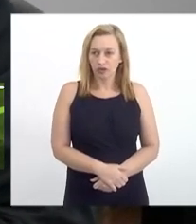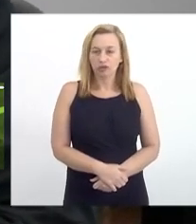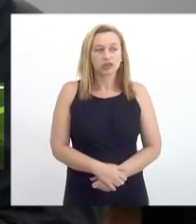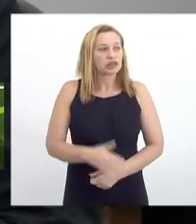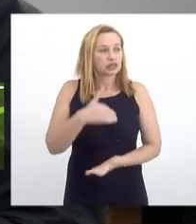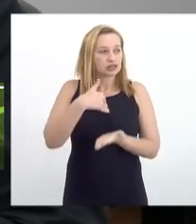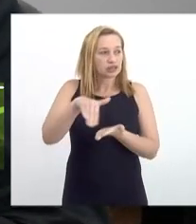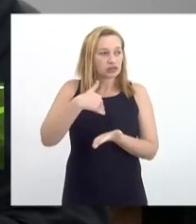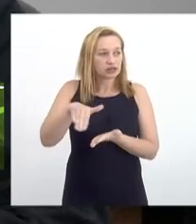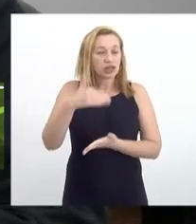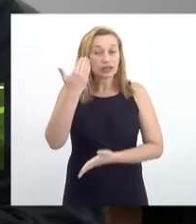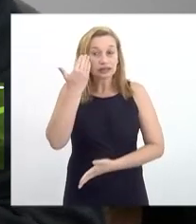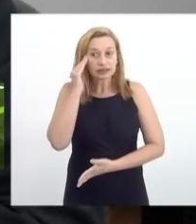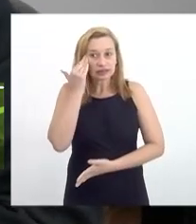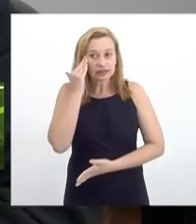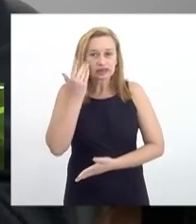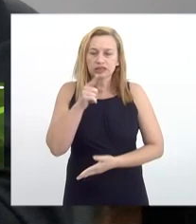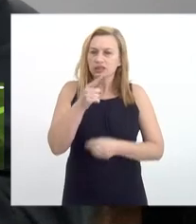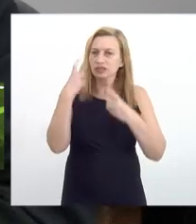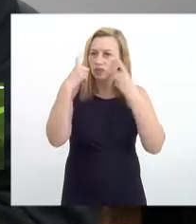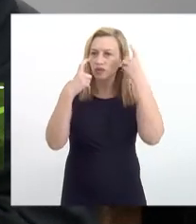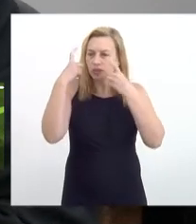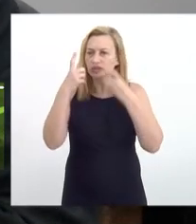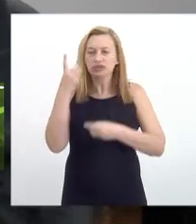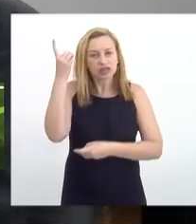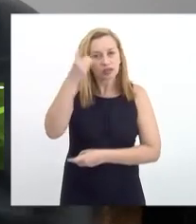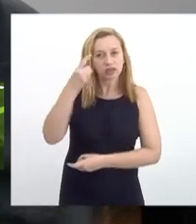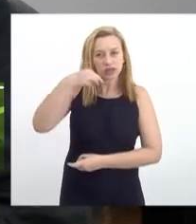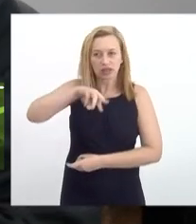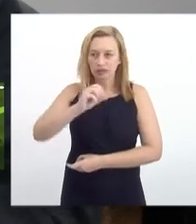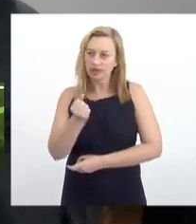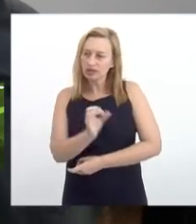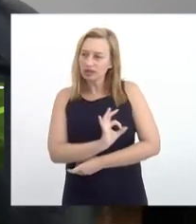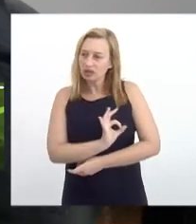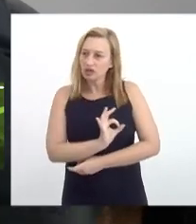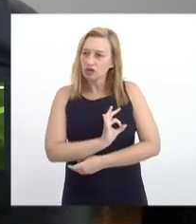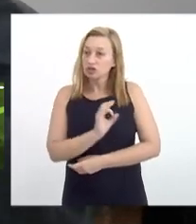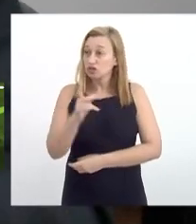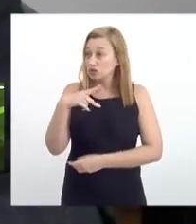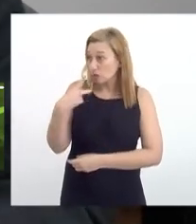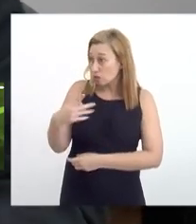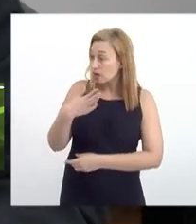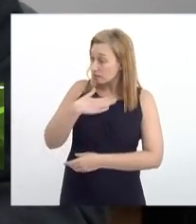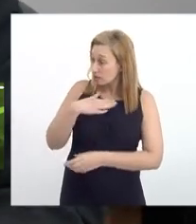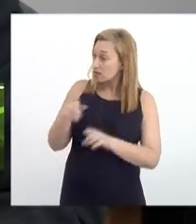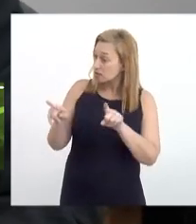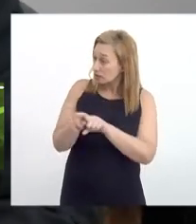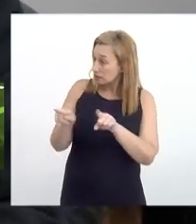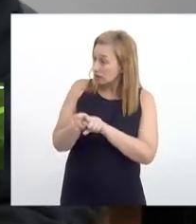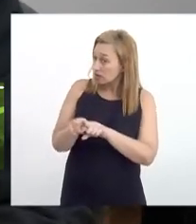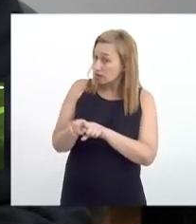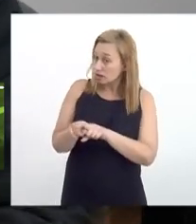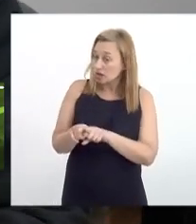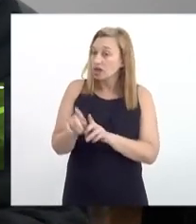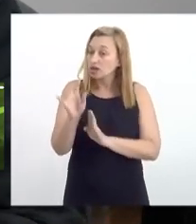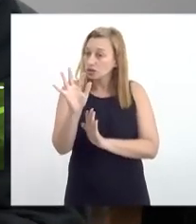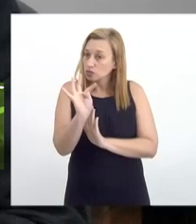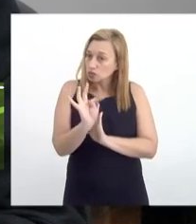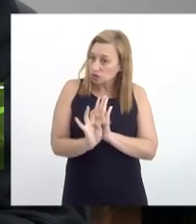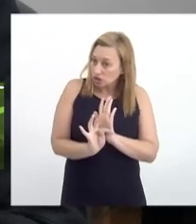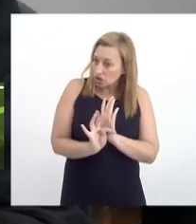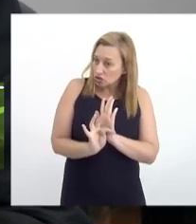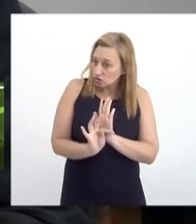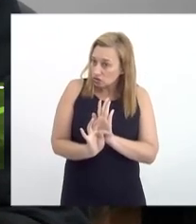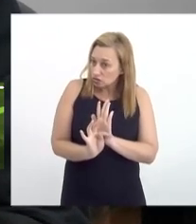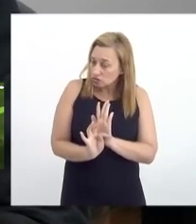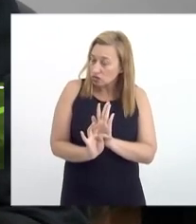secretários, entender que essa preocupação que a deputada Marta Rocha trouxe, que foi emenda minha também, que ela vai constar no texto, formalmente, sobre